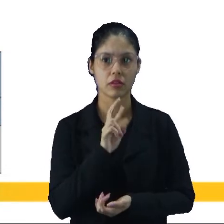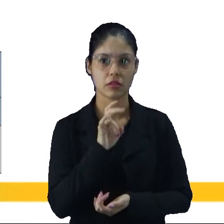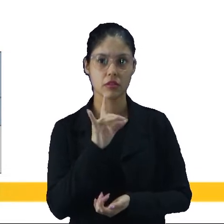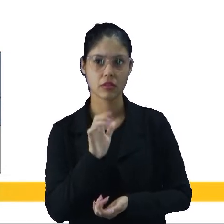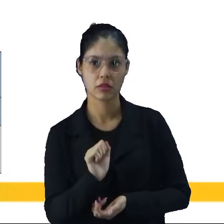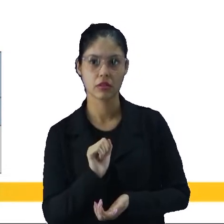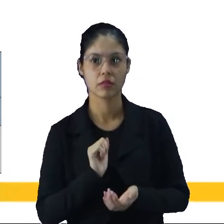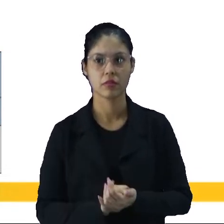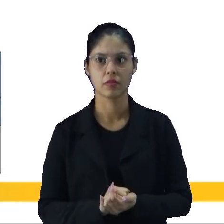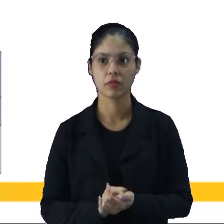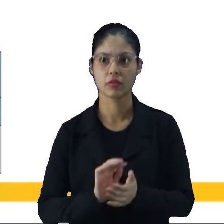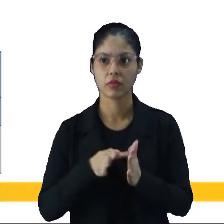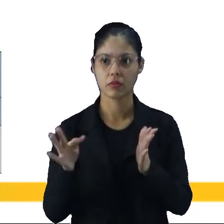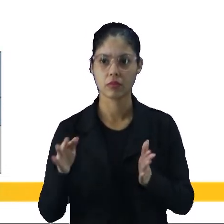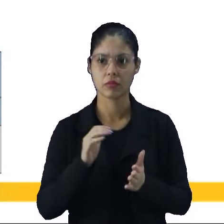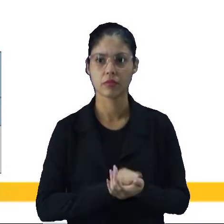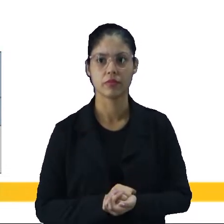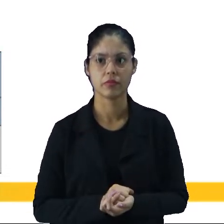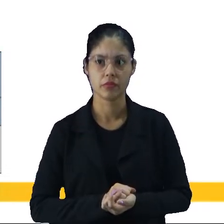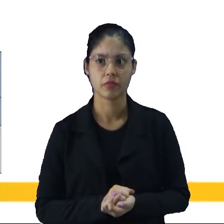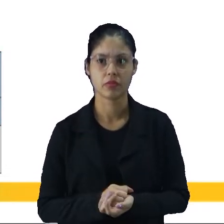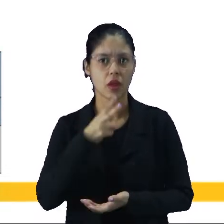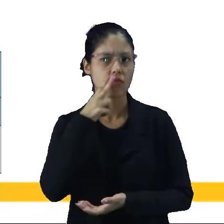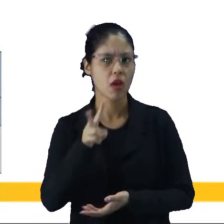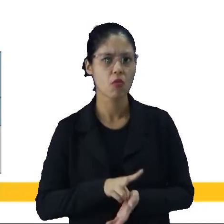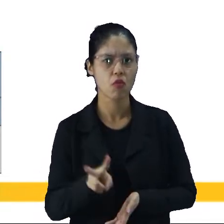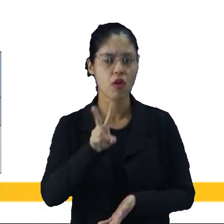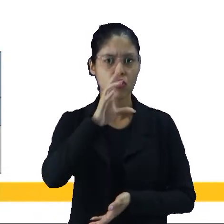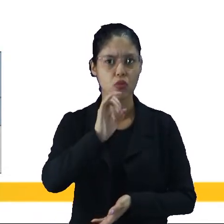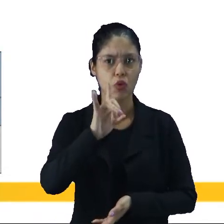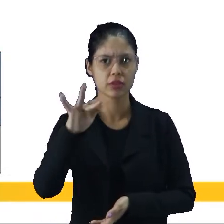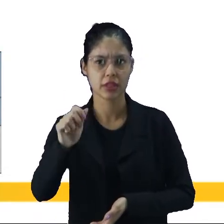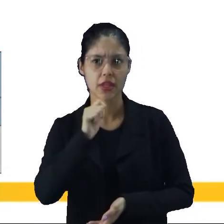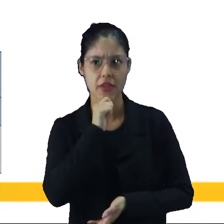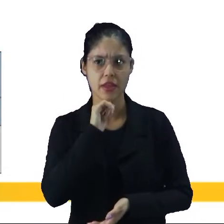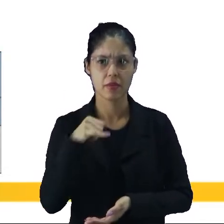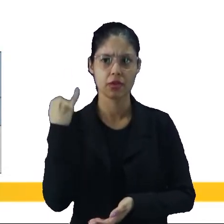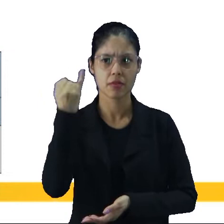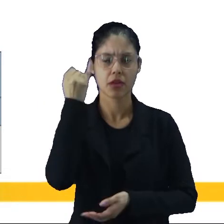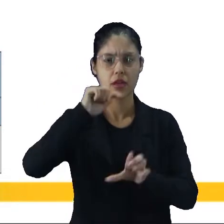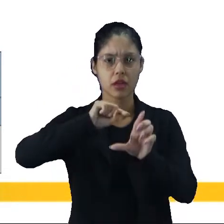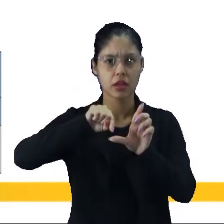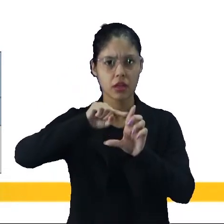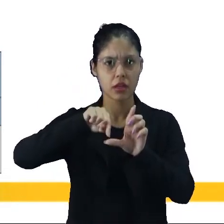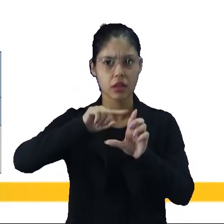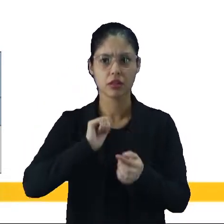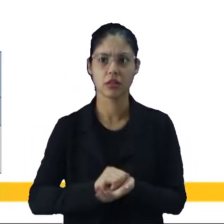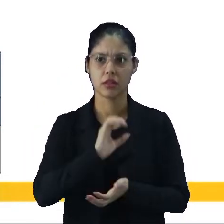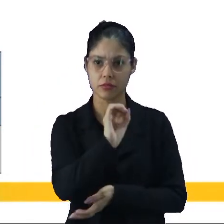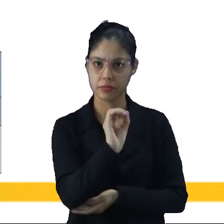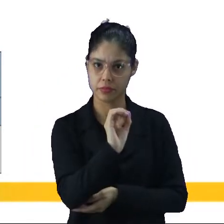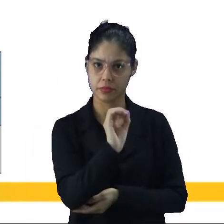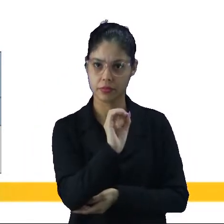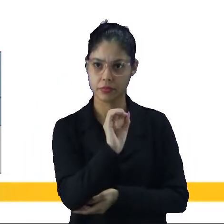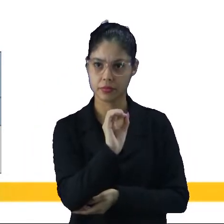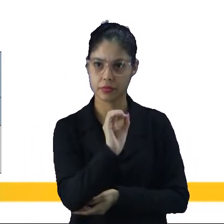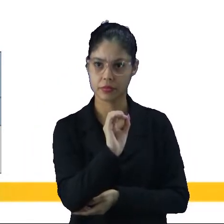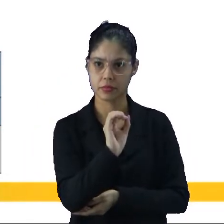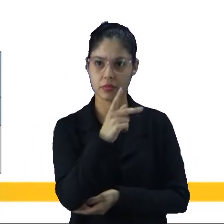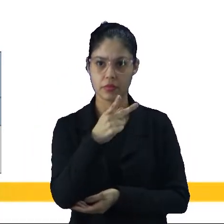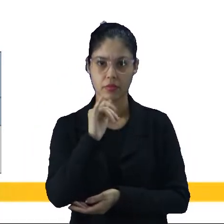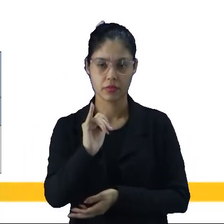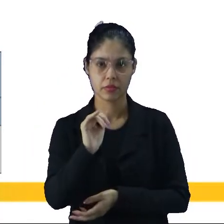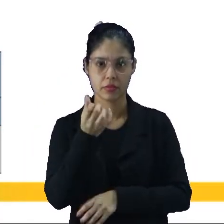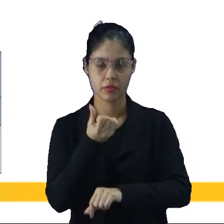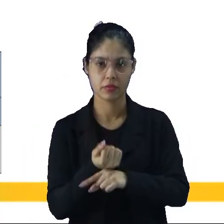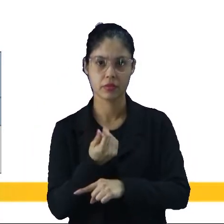da função cosseno. Como é que é isso? Vejamos o valor do cosseno para os principais ângulos. Eu tenho aqui 0, π sobre 6,